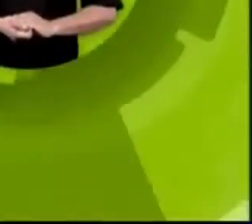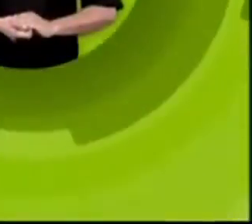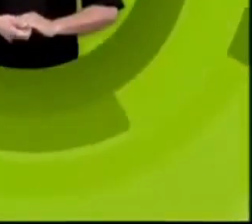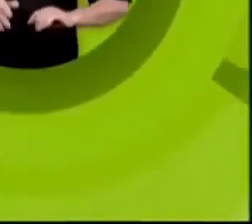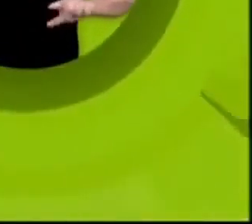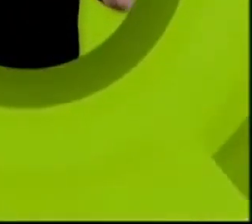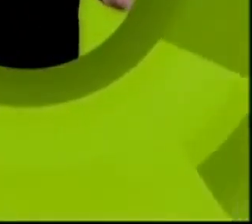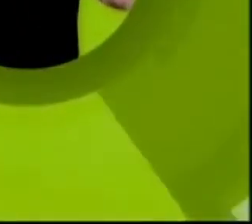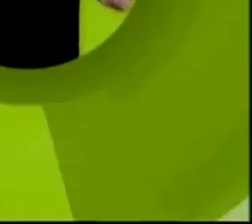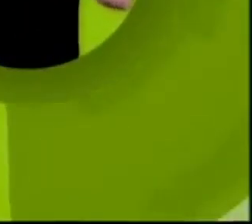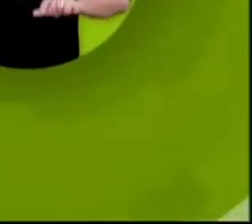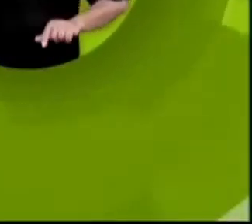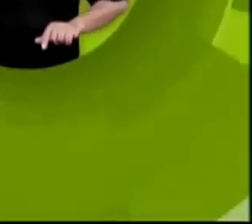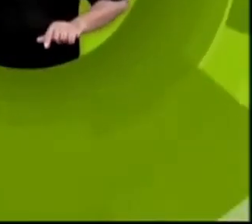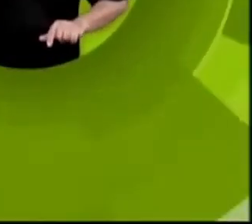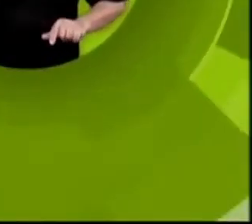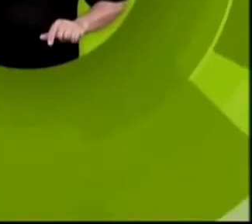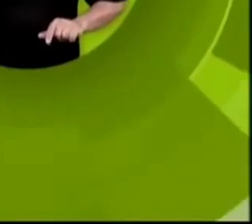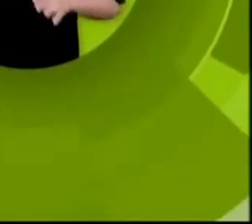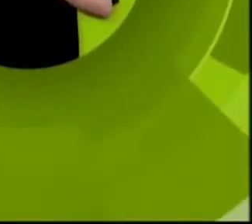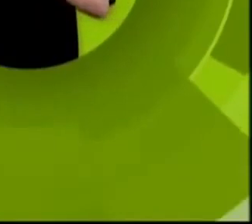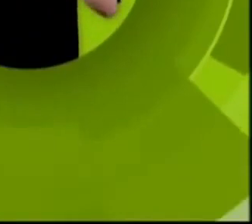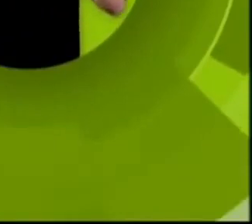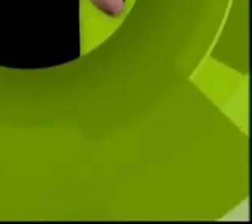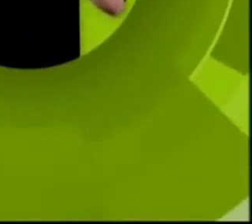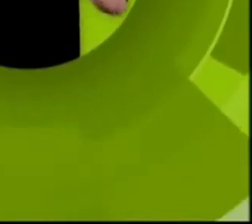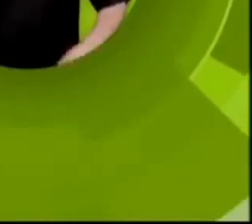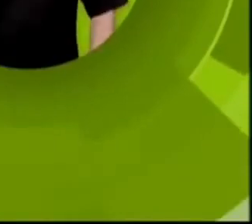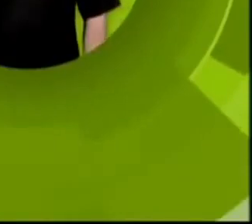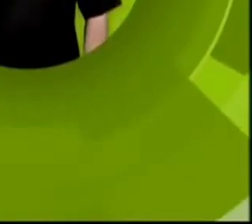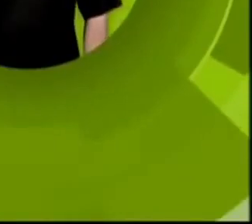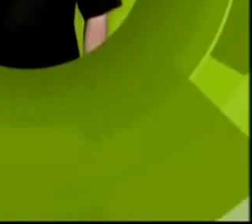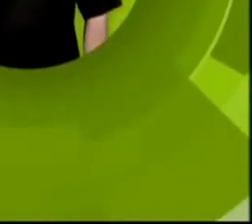O programa a seguir é livre para todos os públicos.